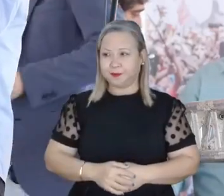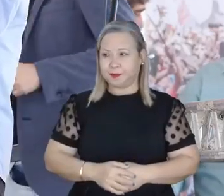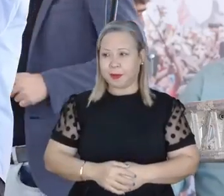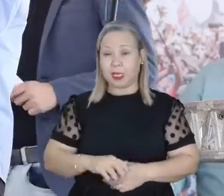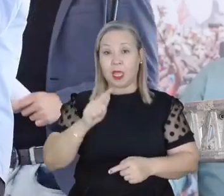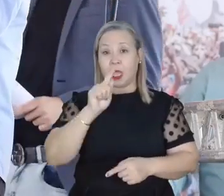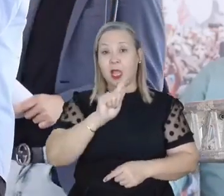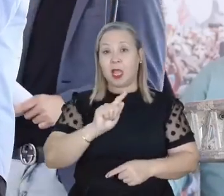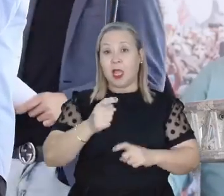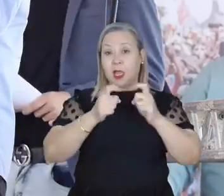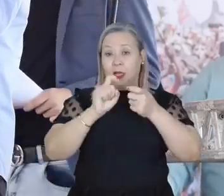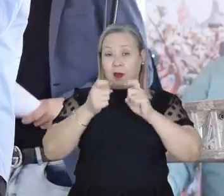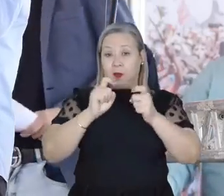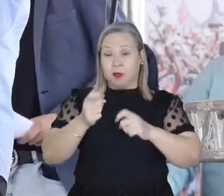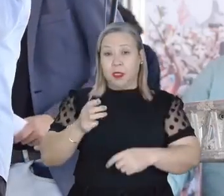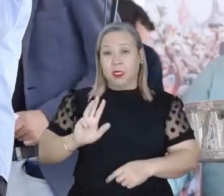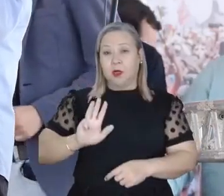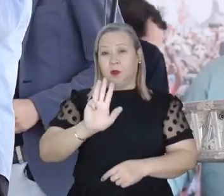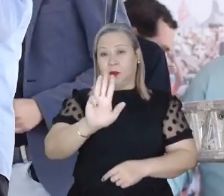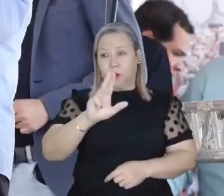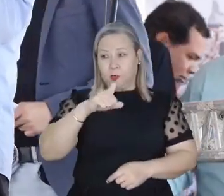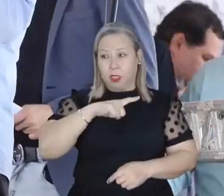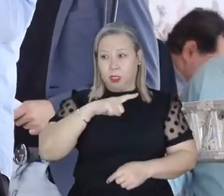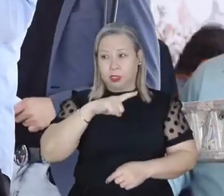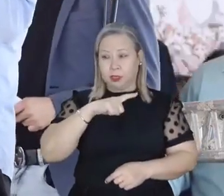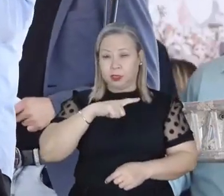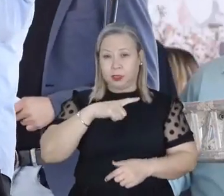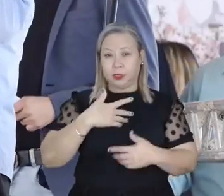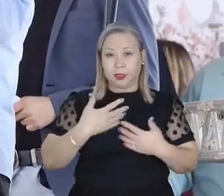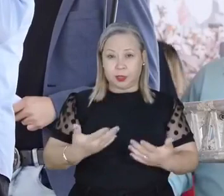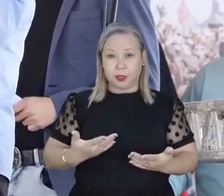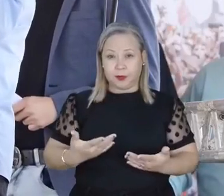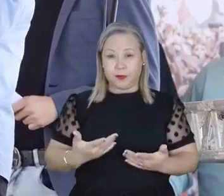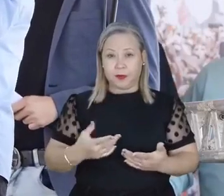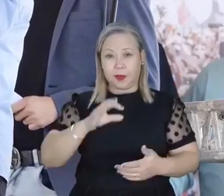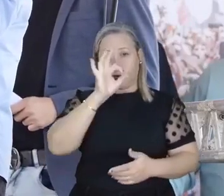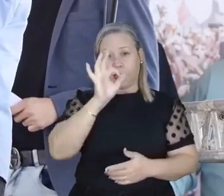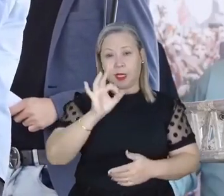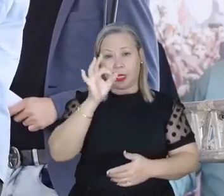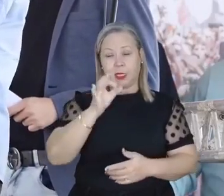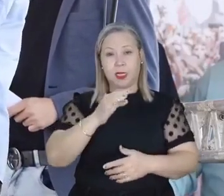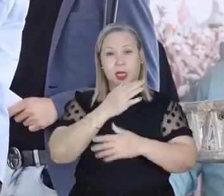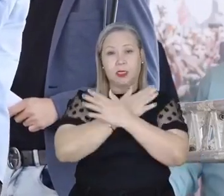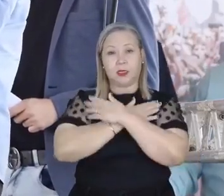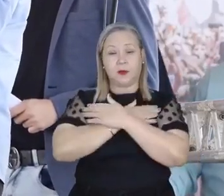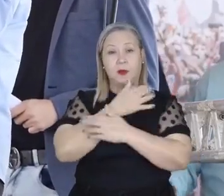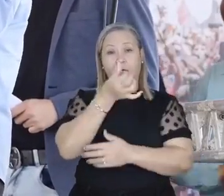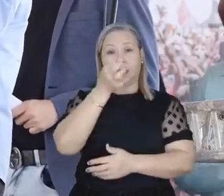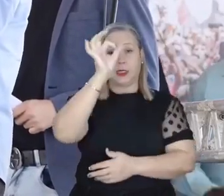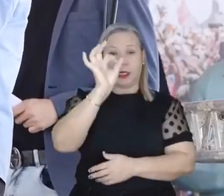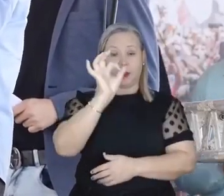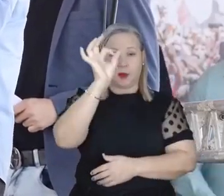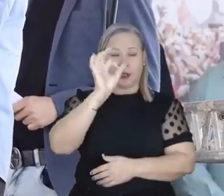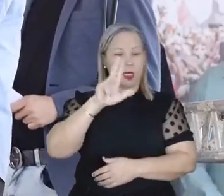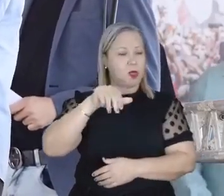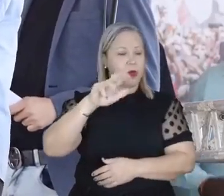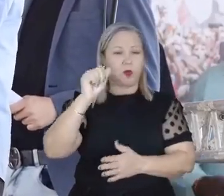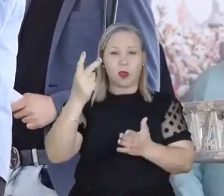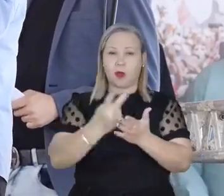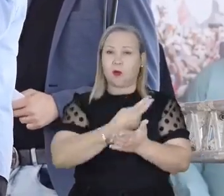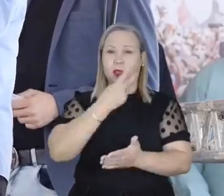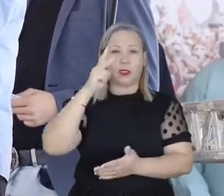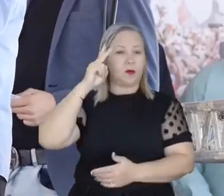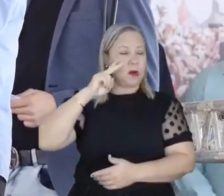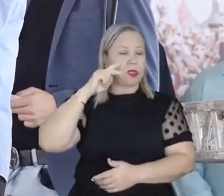tivemos a taxa de desemprego de 6%. Isso nunca aconteceu na história do Brasil. Ou seja, o